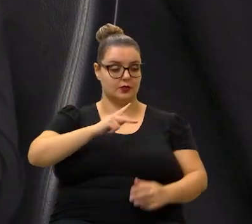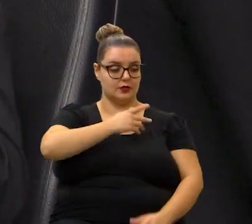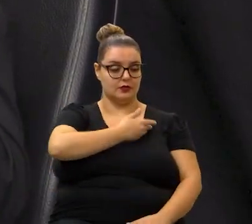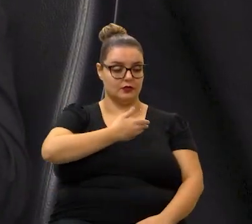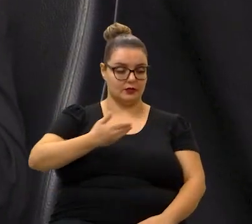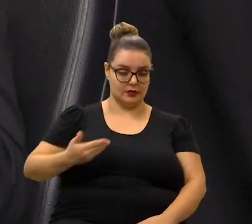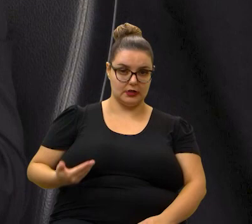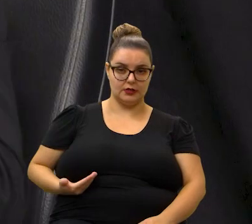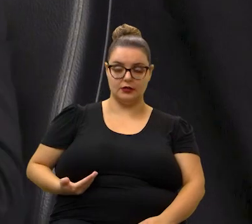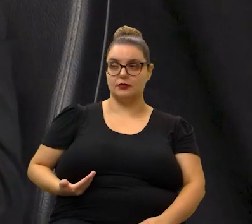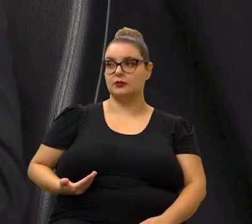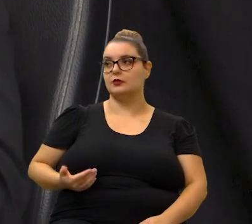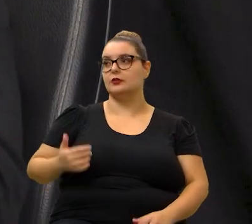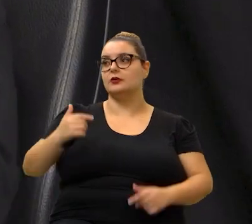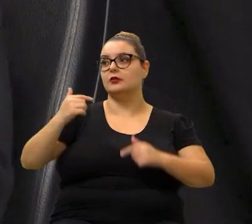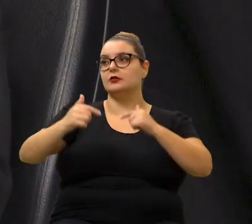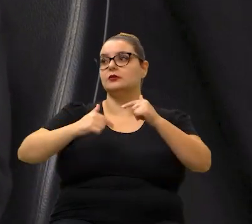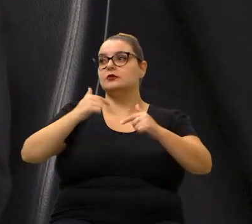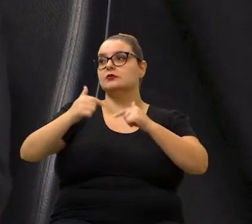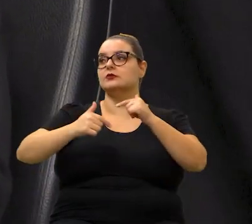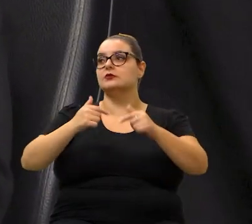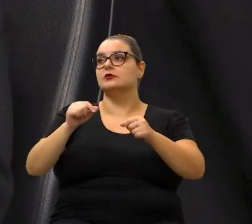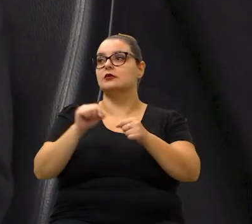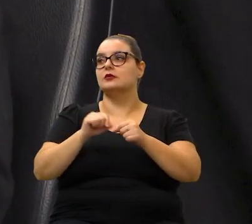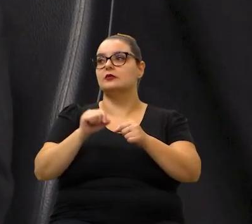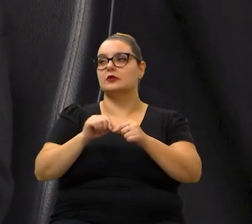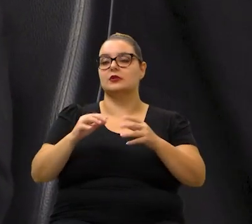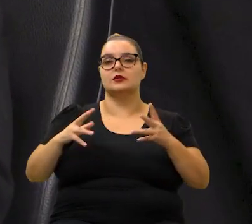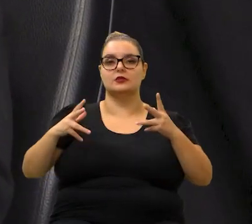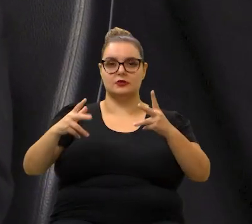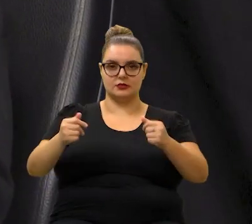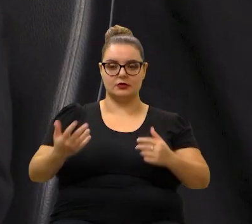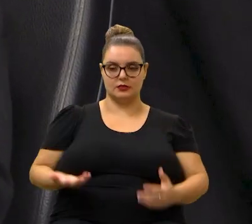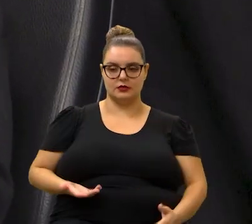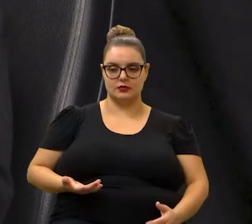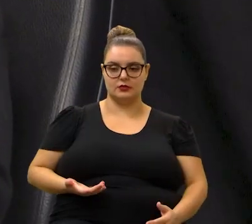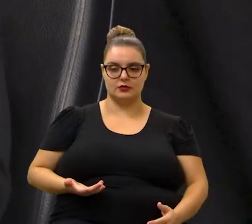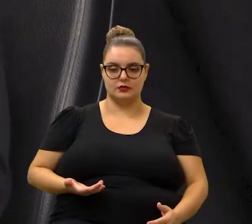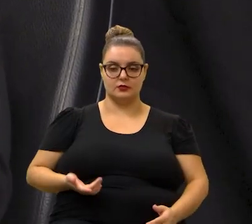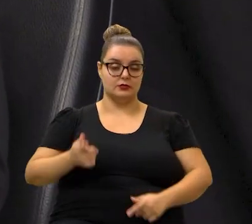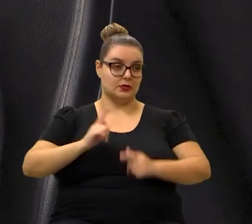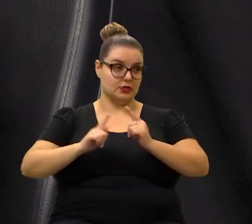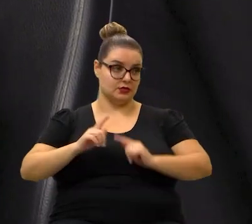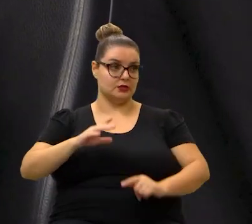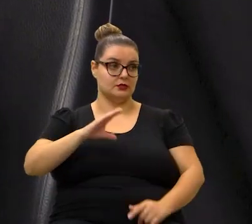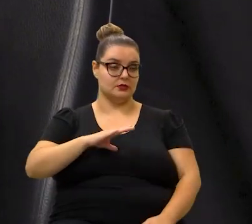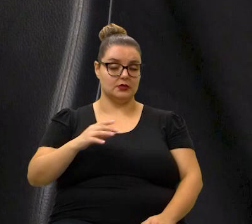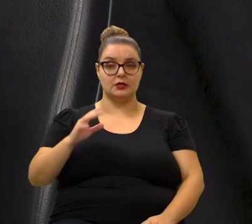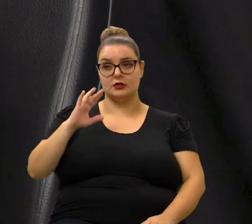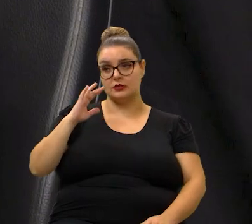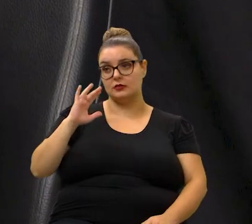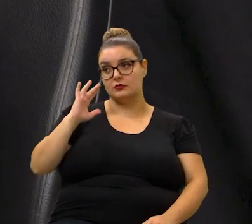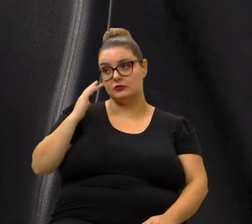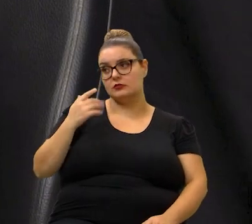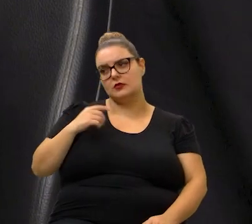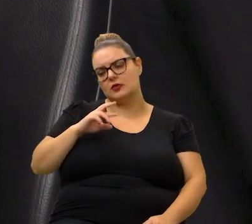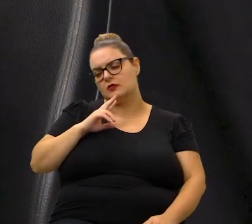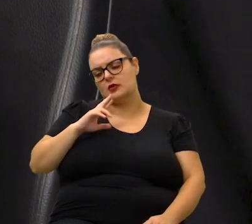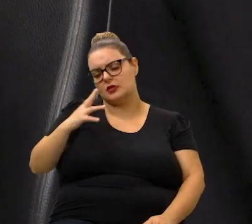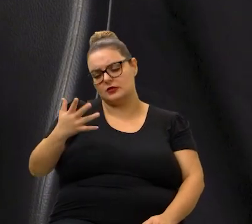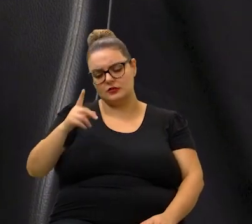estava ali que trabalhou né que fez toda uma gestão importante pro município então eu resolvi por uma questão